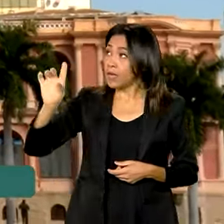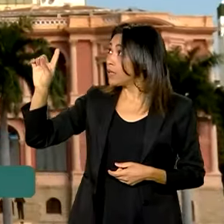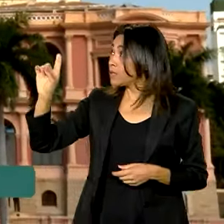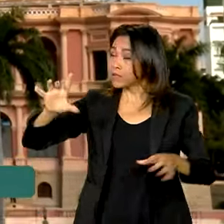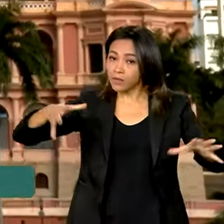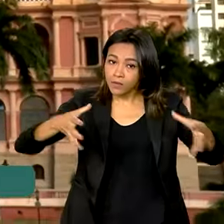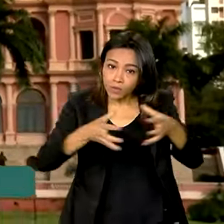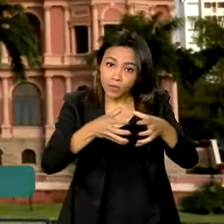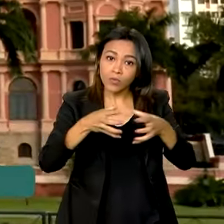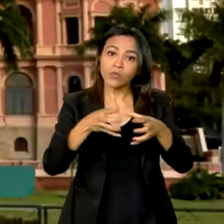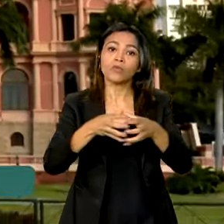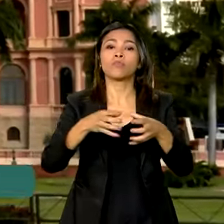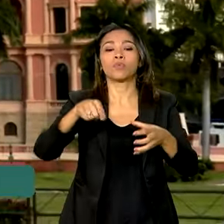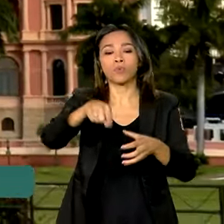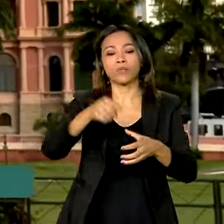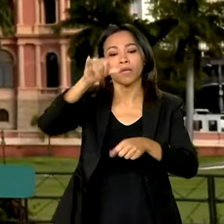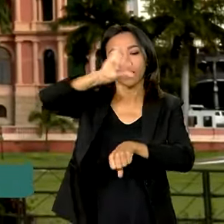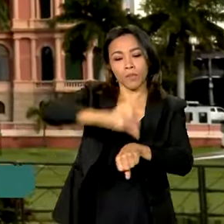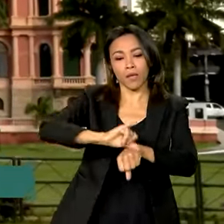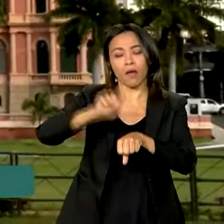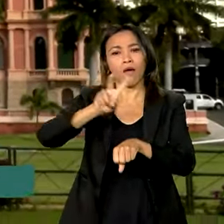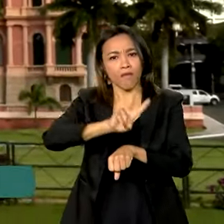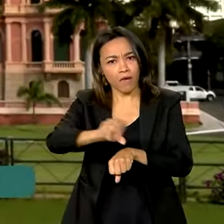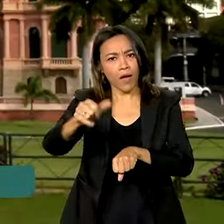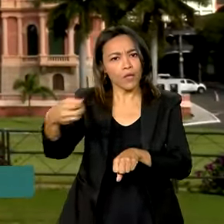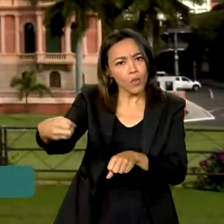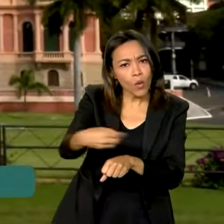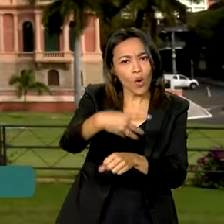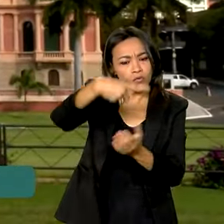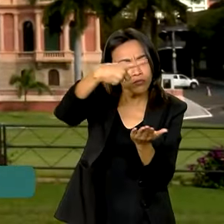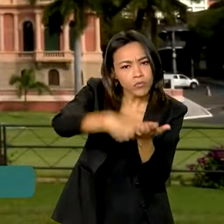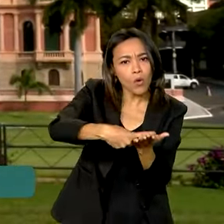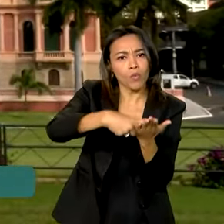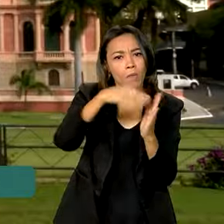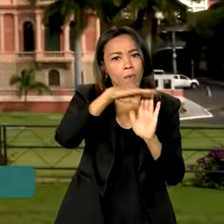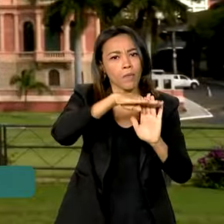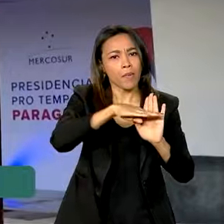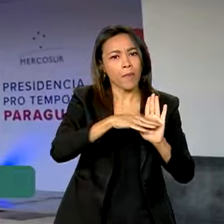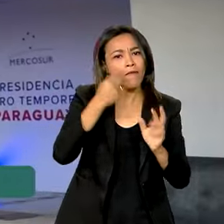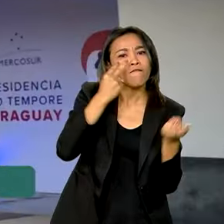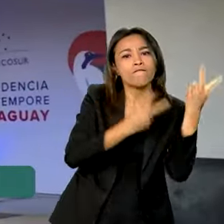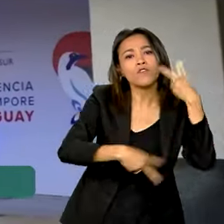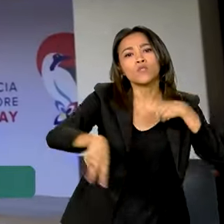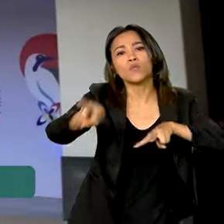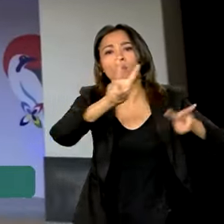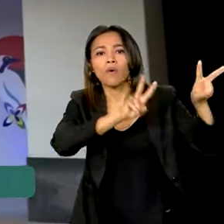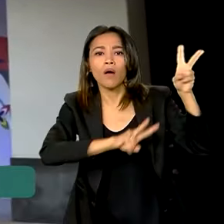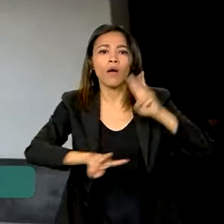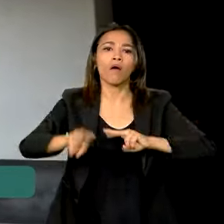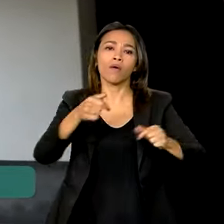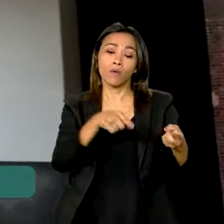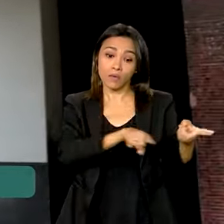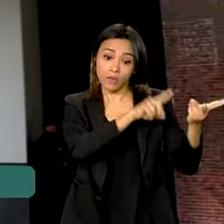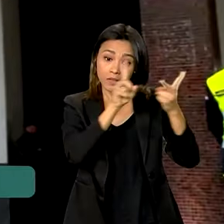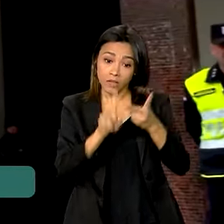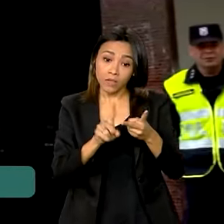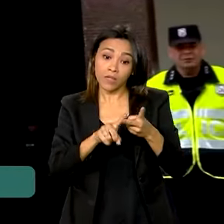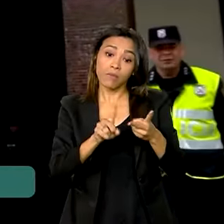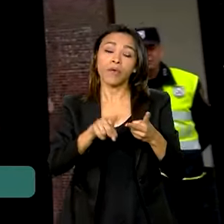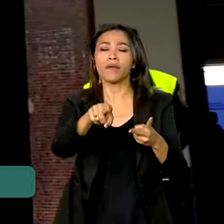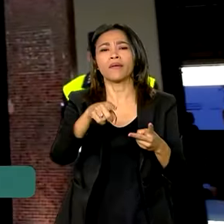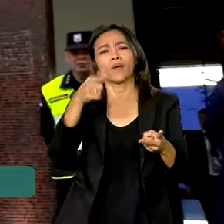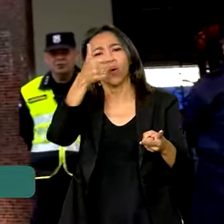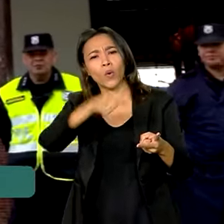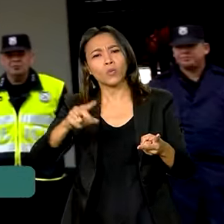de Estado do Mercosul em Assunção deve gerar novos acordos, como nas áreas de audiovisual e gestão integral de risco de